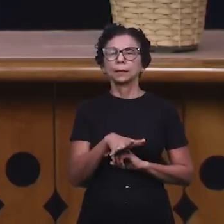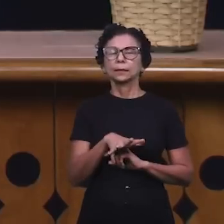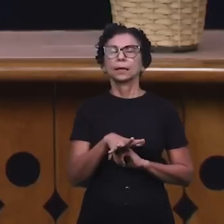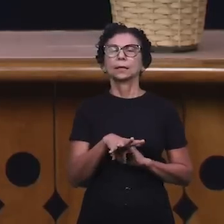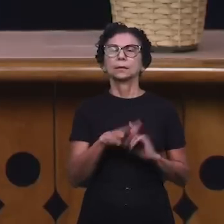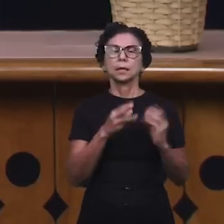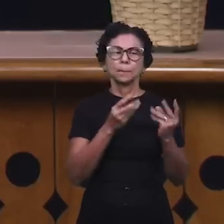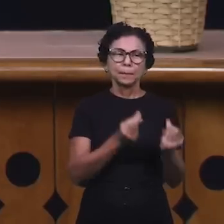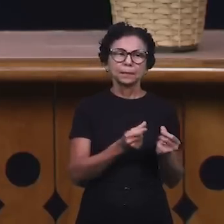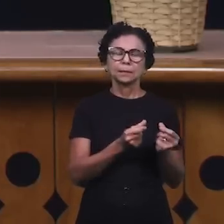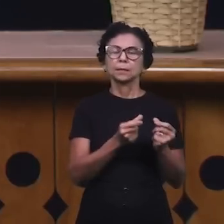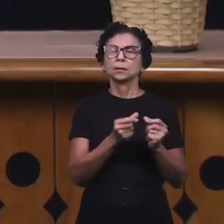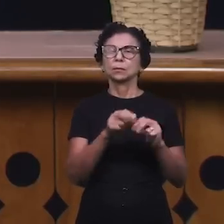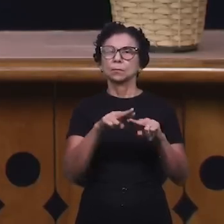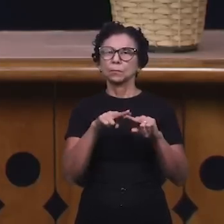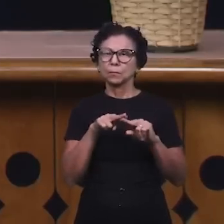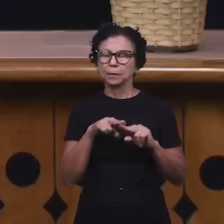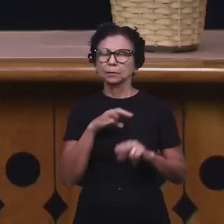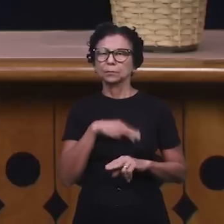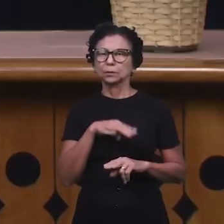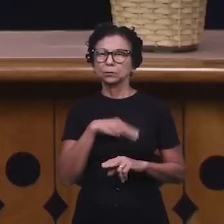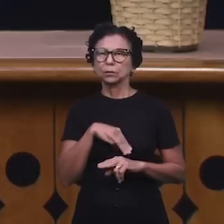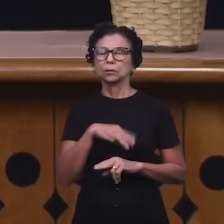mas pela misericórdia de Deus.